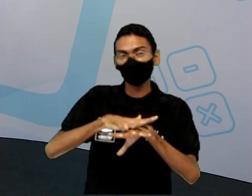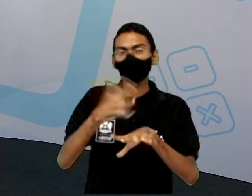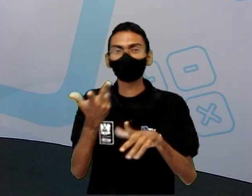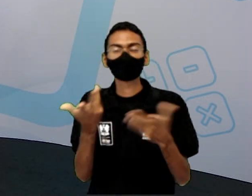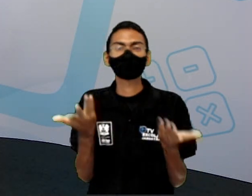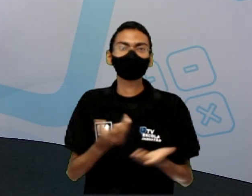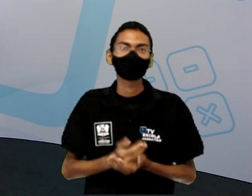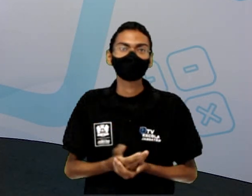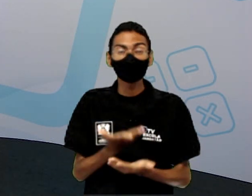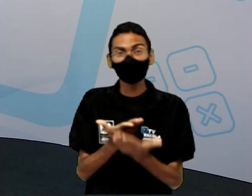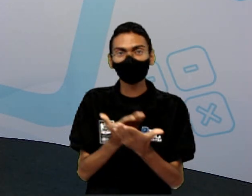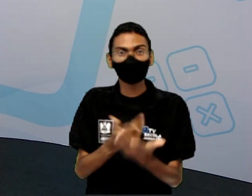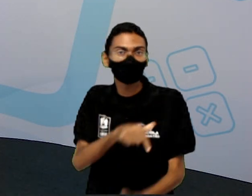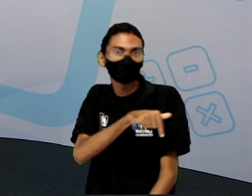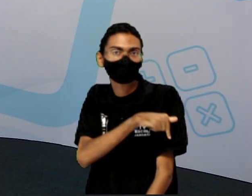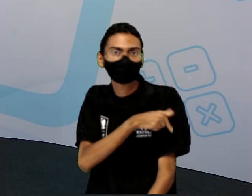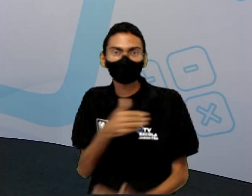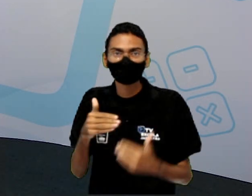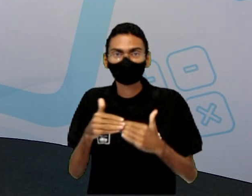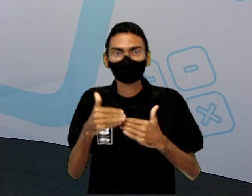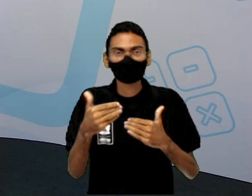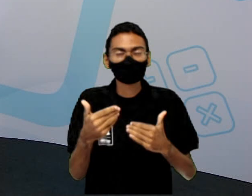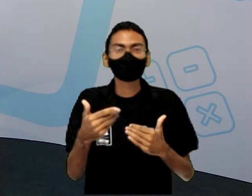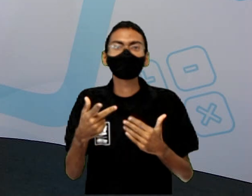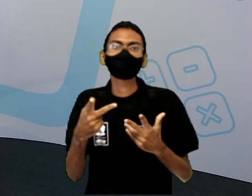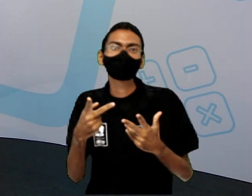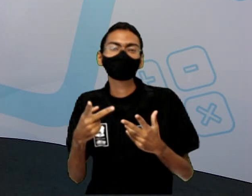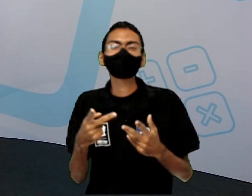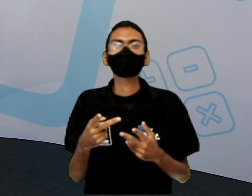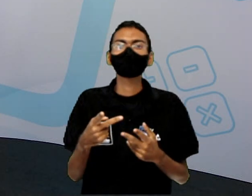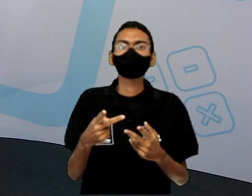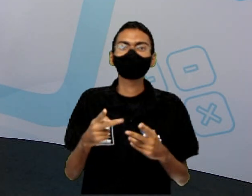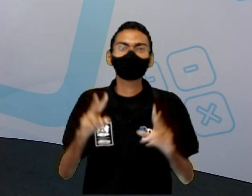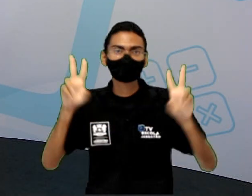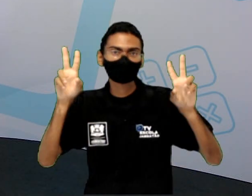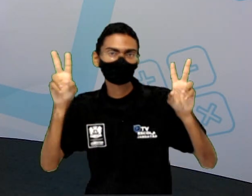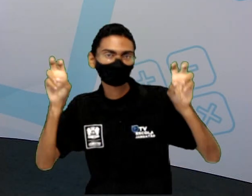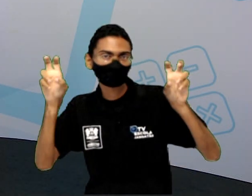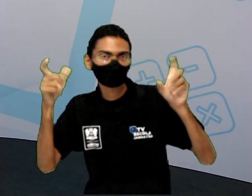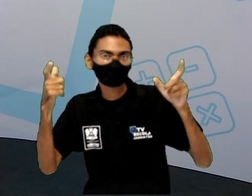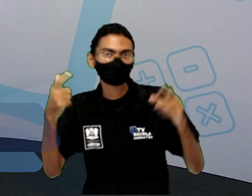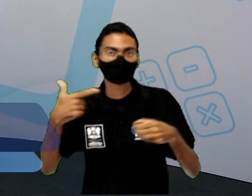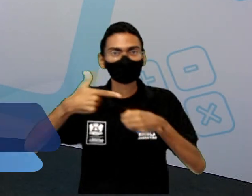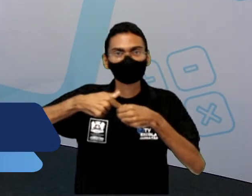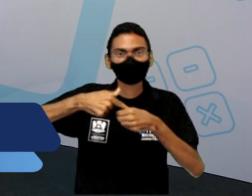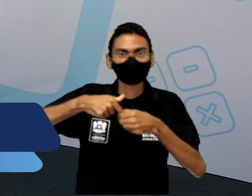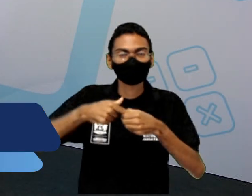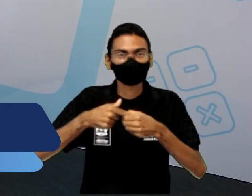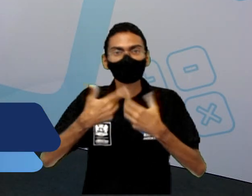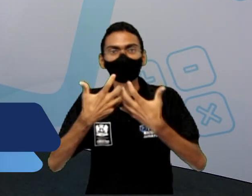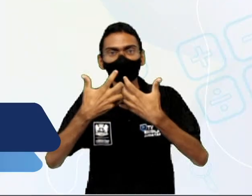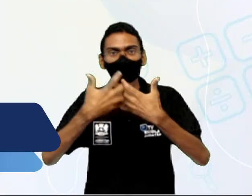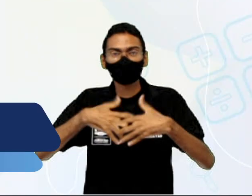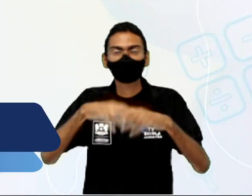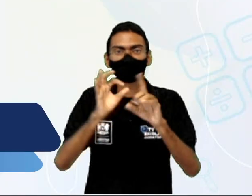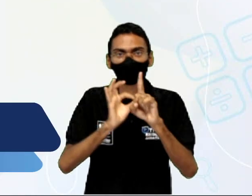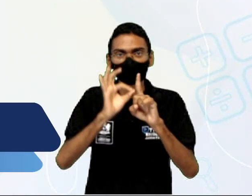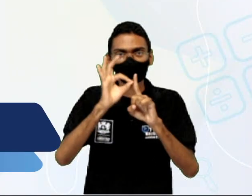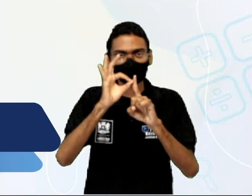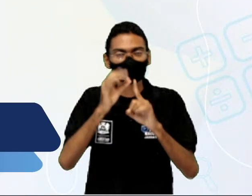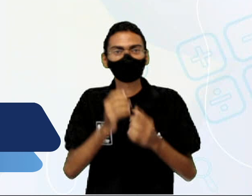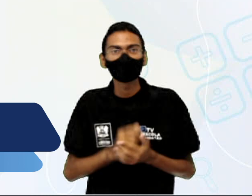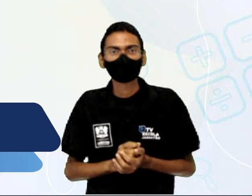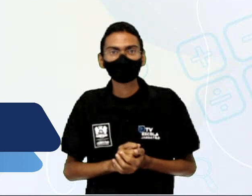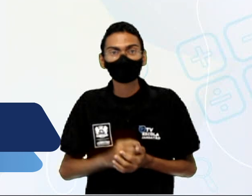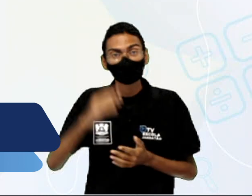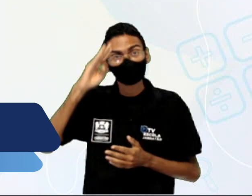com a continuação do assunto sobre a história dos combustíveis e das máquinas térmicas. O